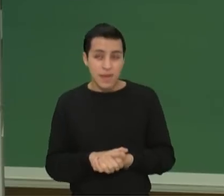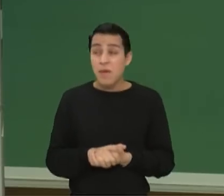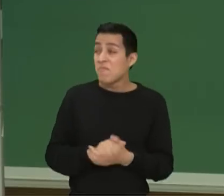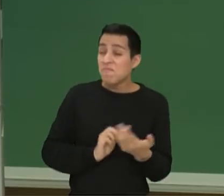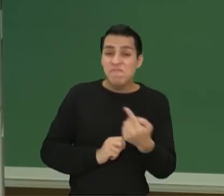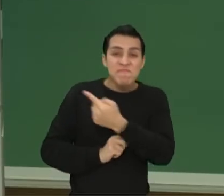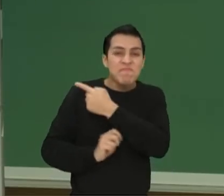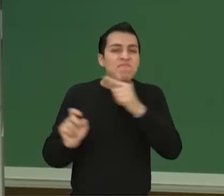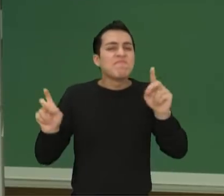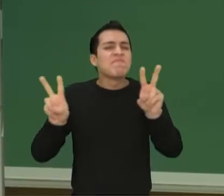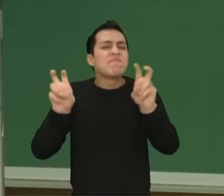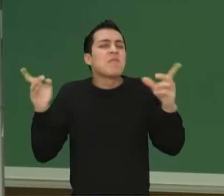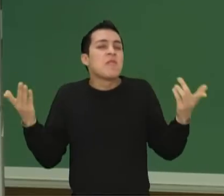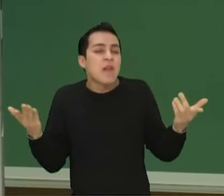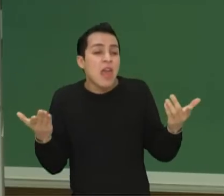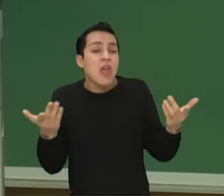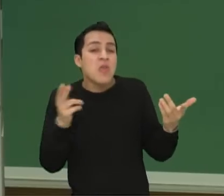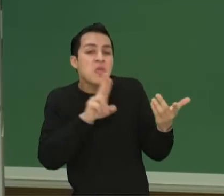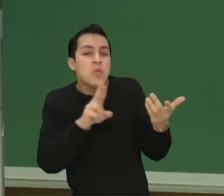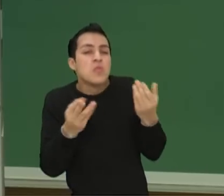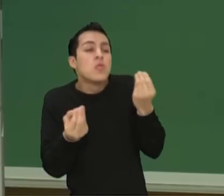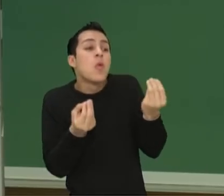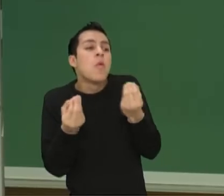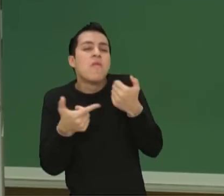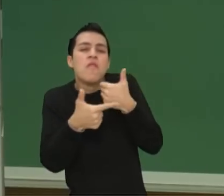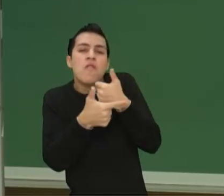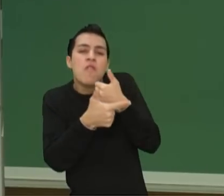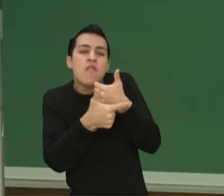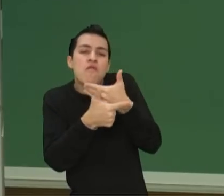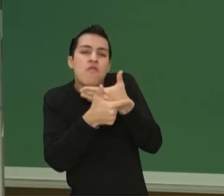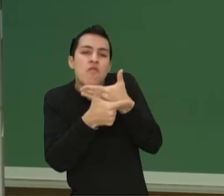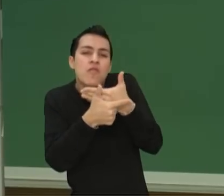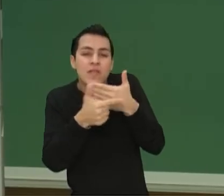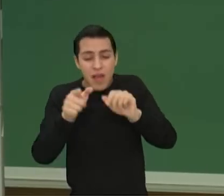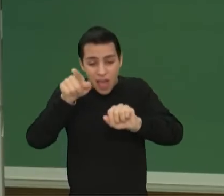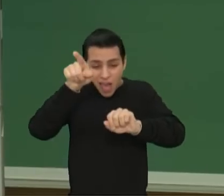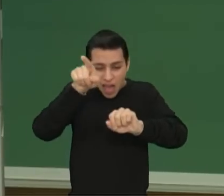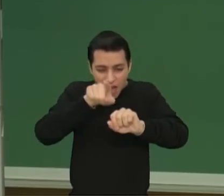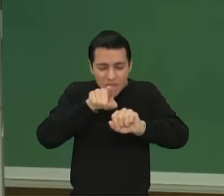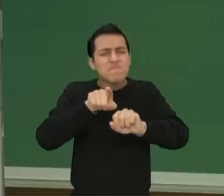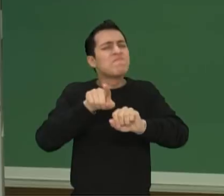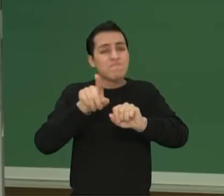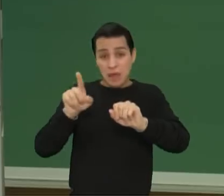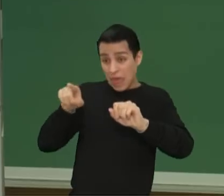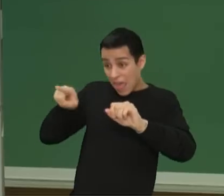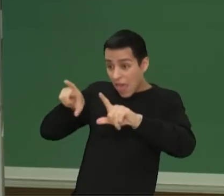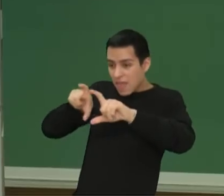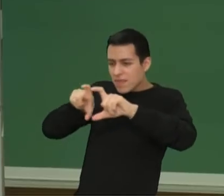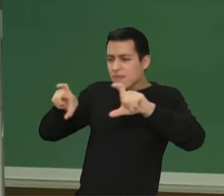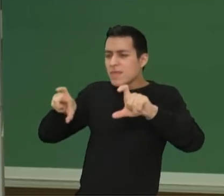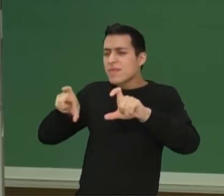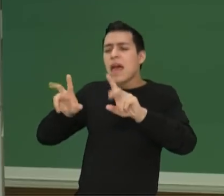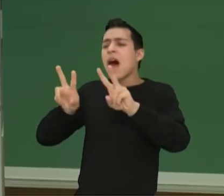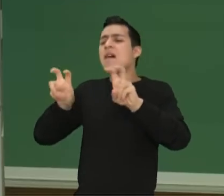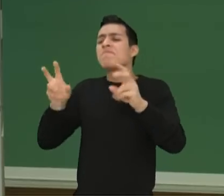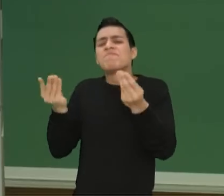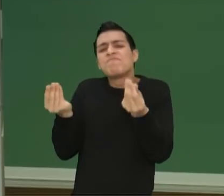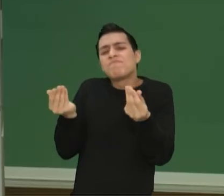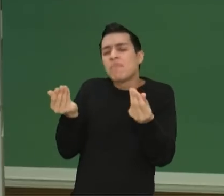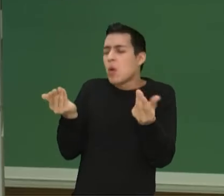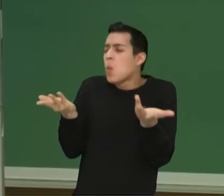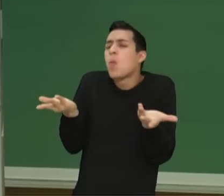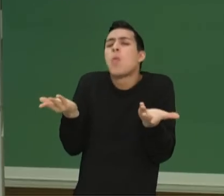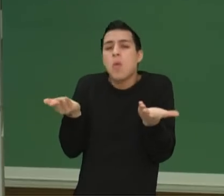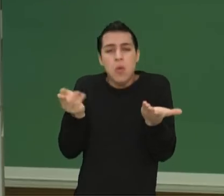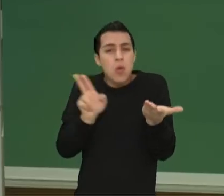Trata-se do uso e emprego da crase. Justamente, esta tira tem como assunto, como tema,